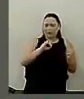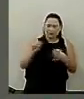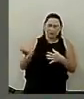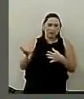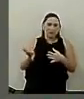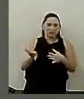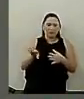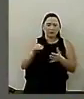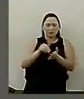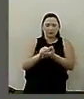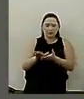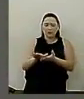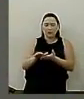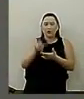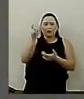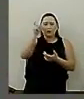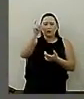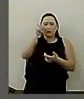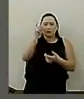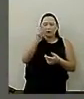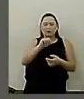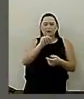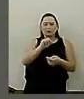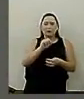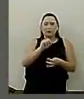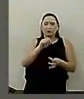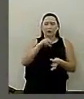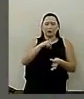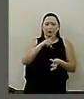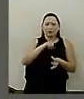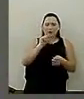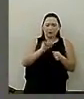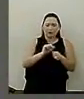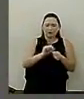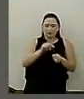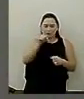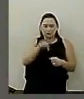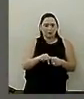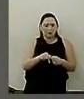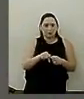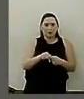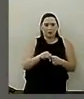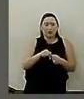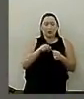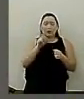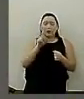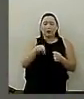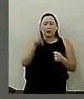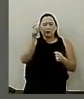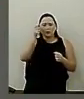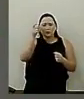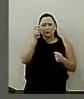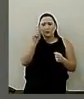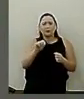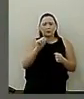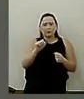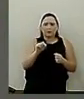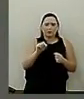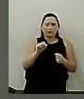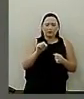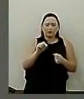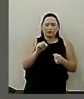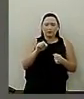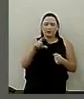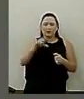demônios, não implica em achar que Satanás estará agindo aqui. A ação demoníaca não é declarada